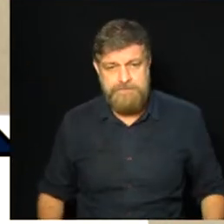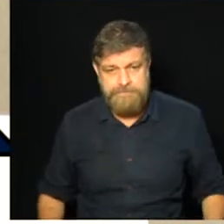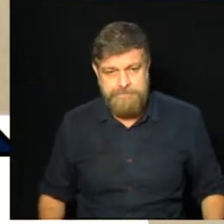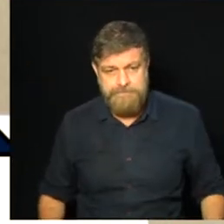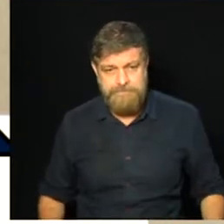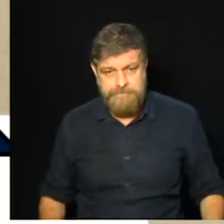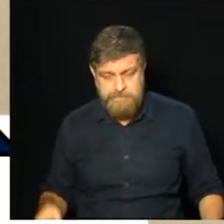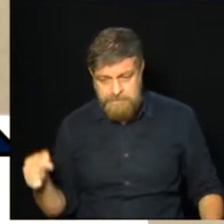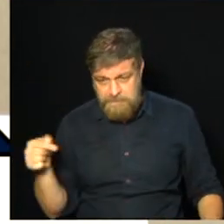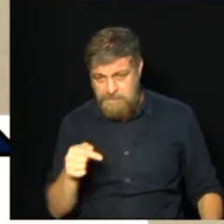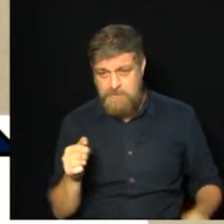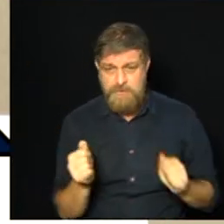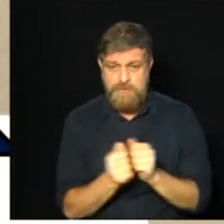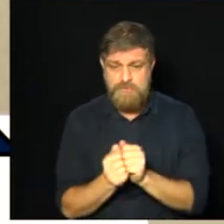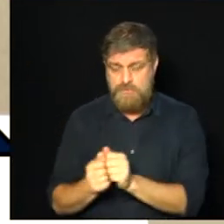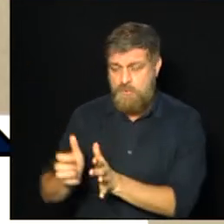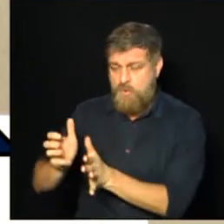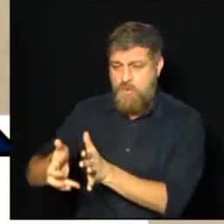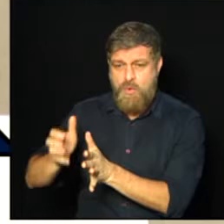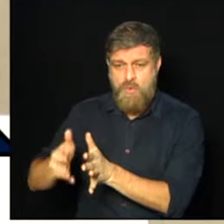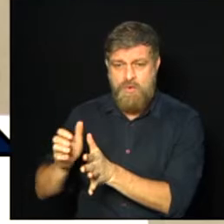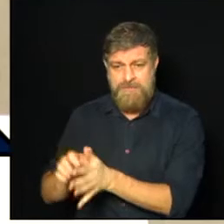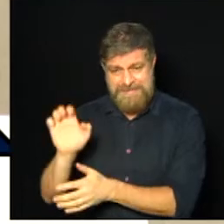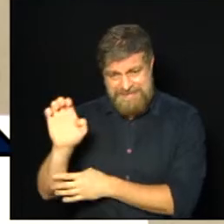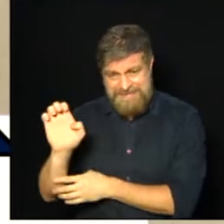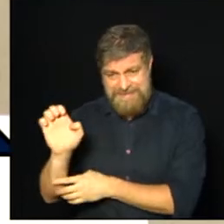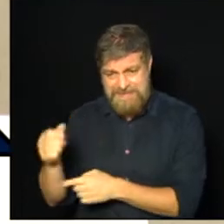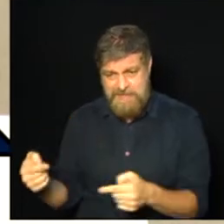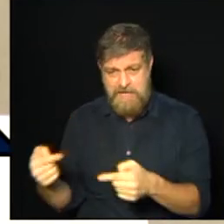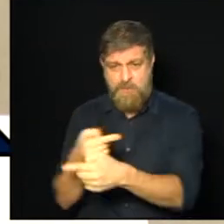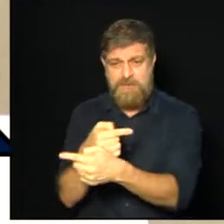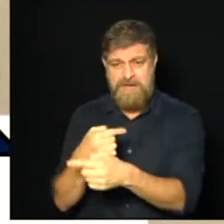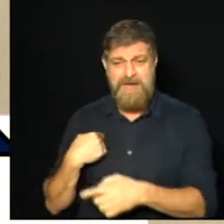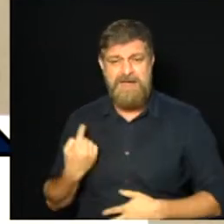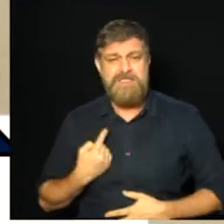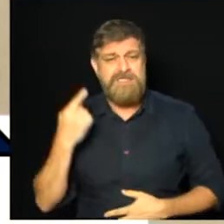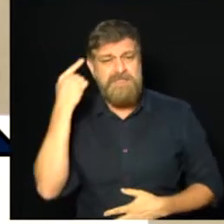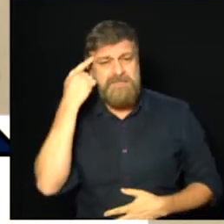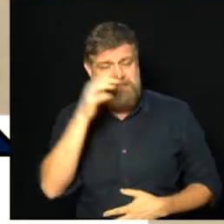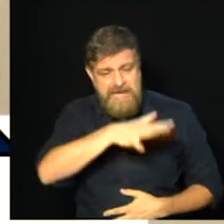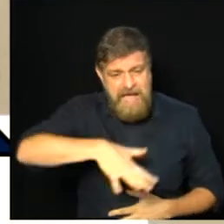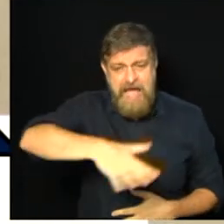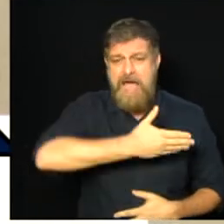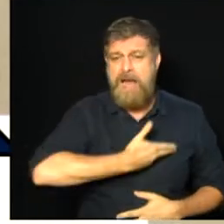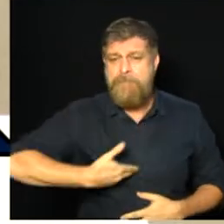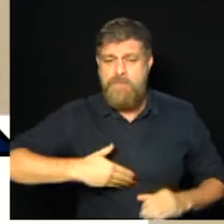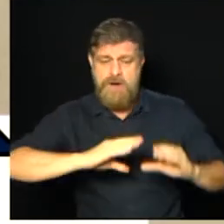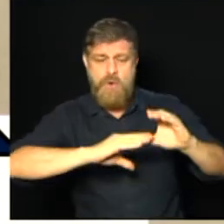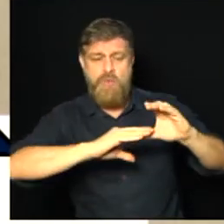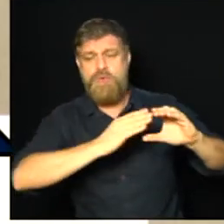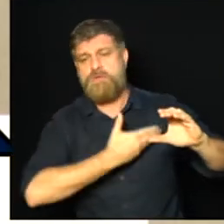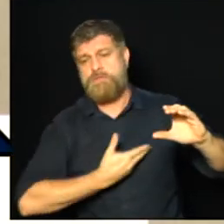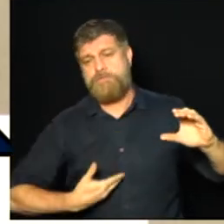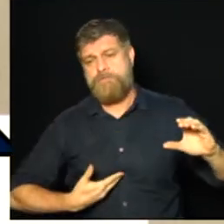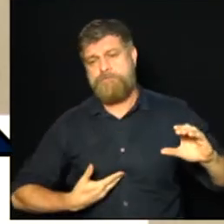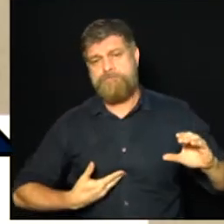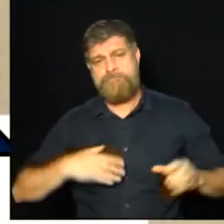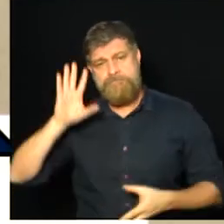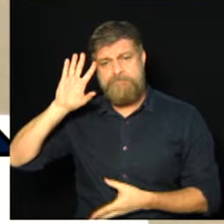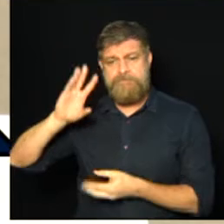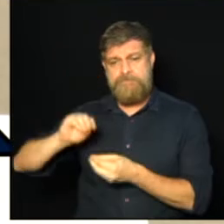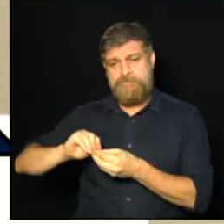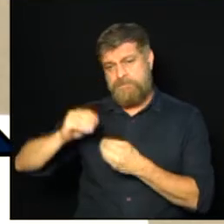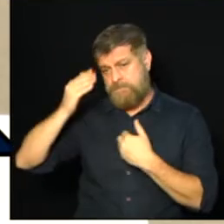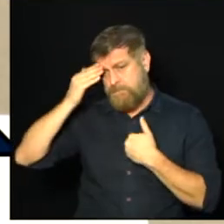composição aqui com a oposição, que a gente pudesse apostar numa via pública, né, de concursos públicos. Enfim, é isso.